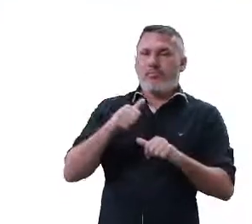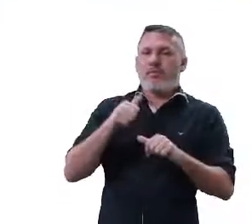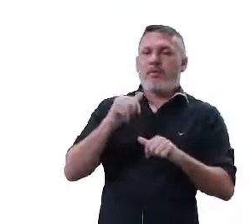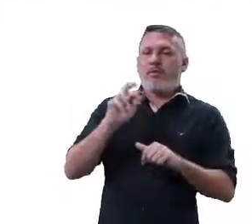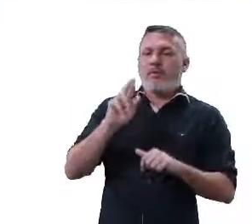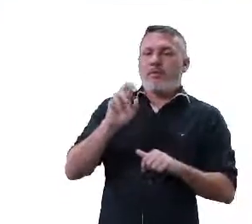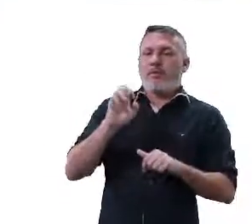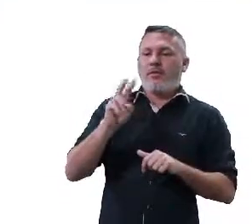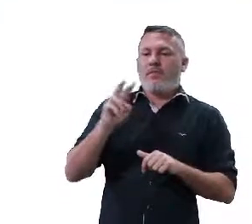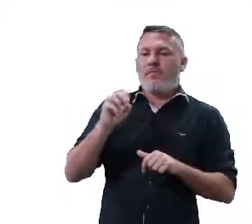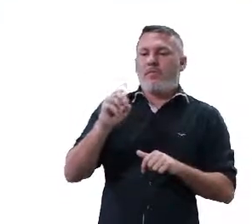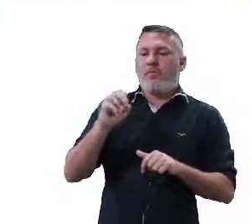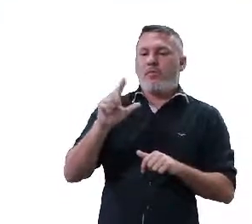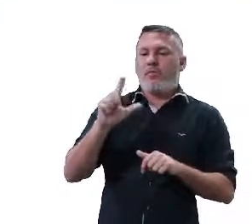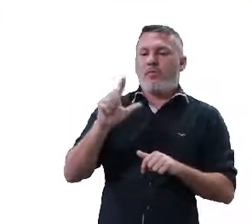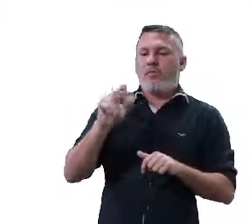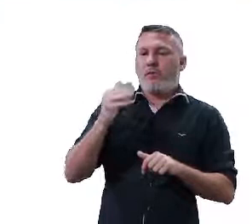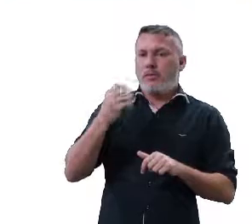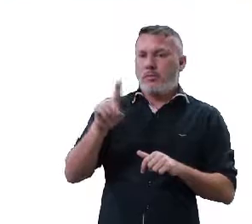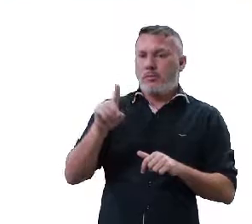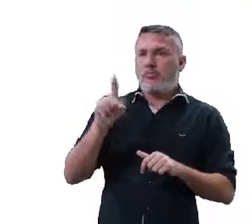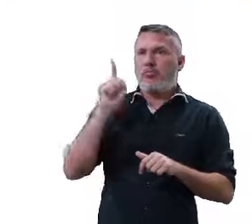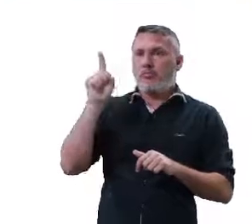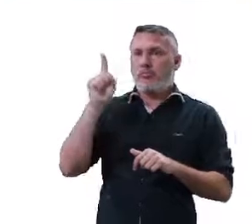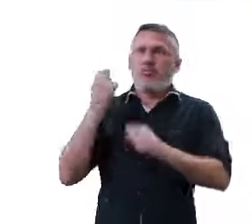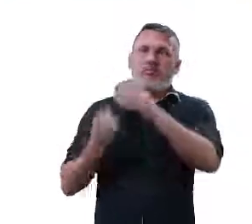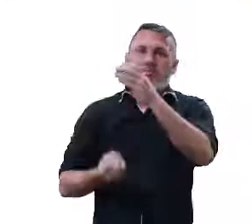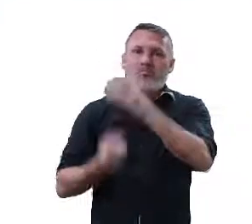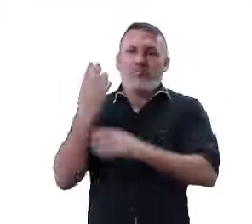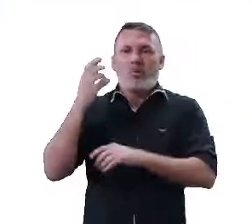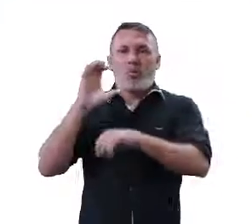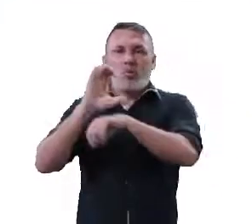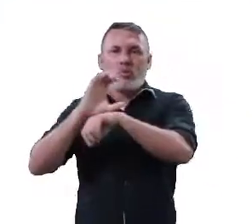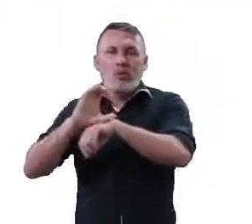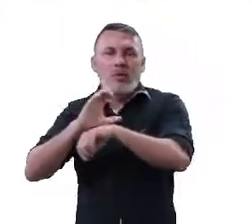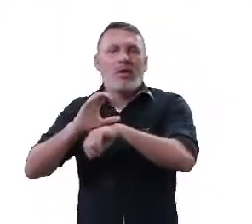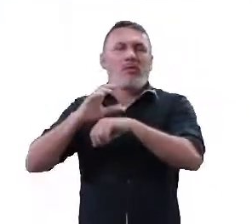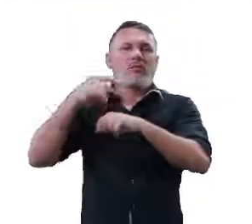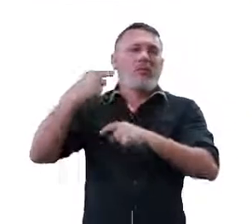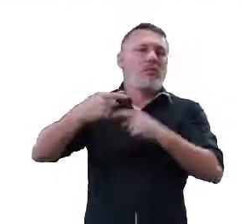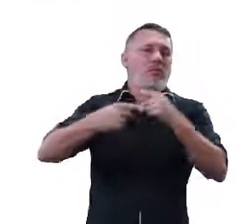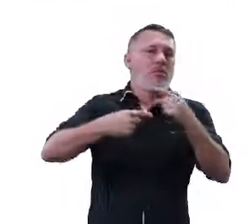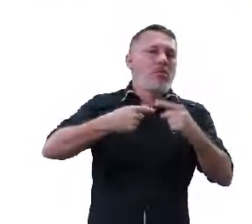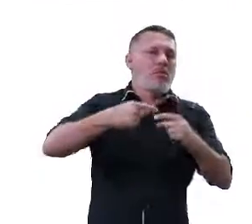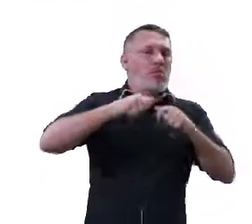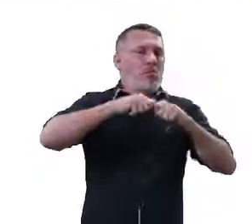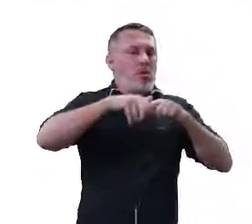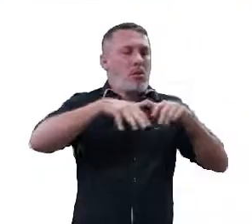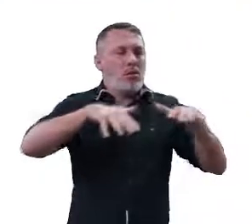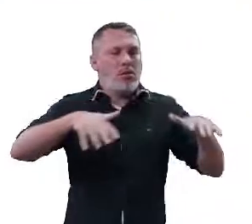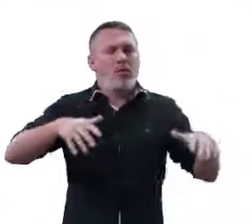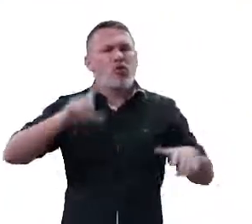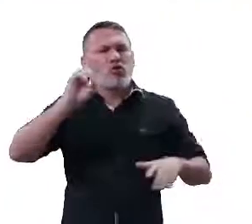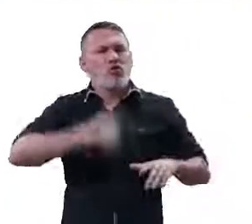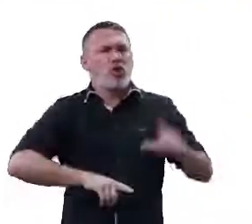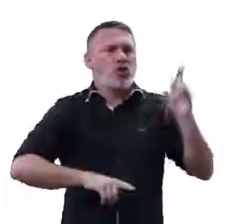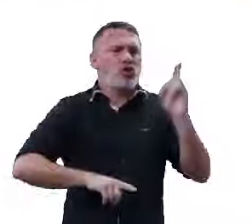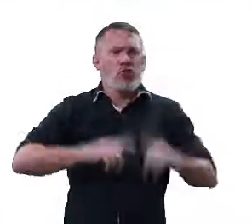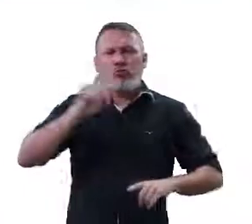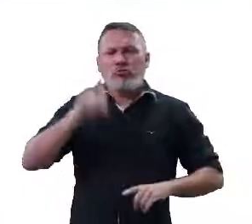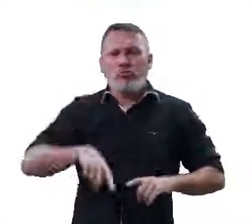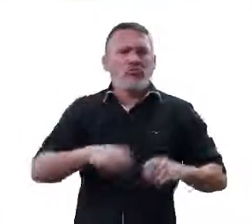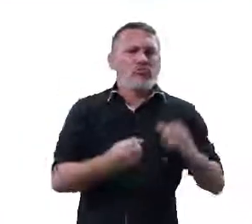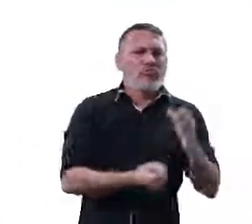Assembleia Constituinte que vai formar, obviamente, né, vai elaborar uma Constituição, e aí a Declaração de Direitos,